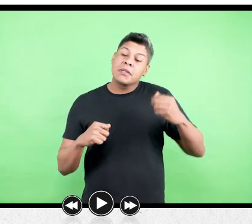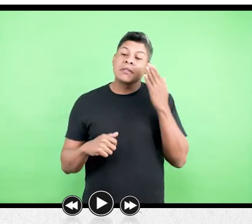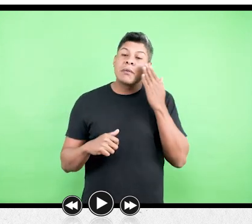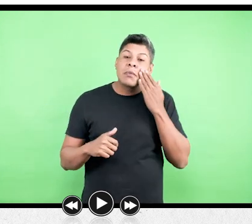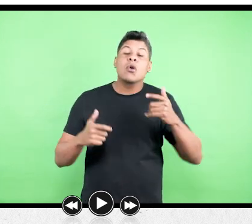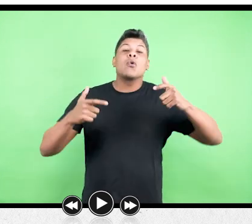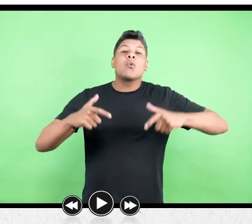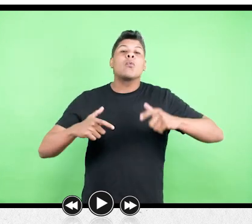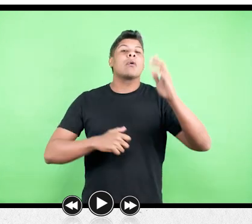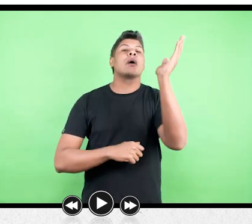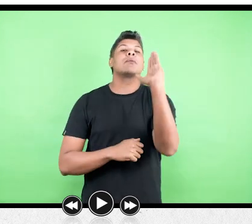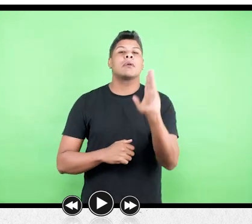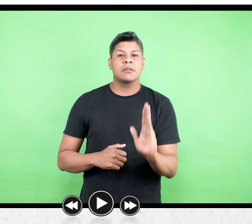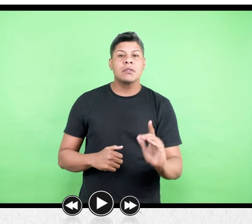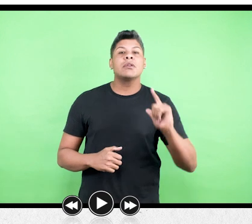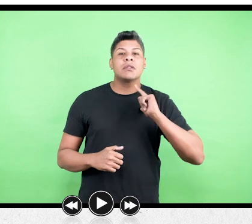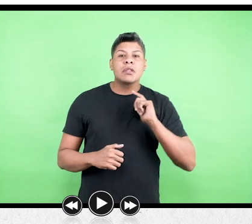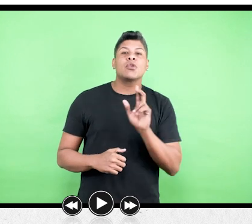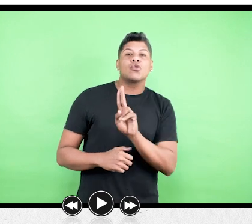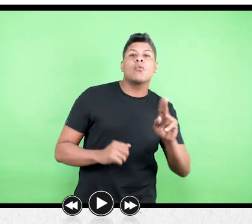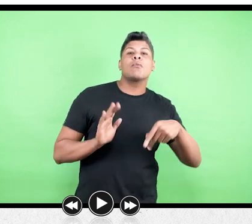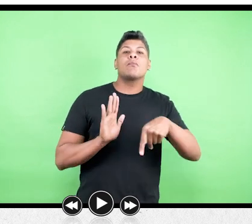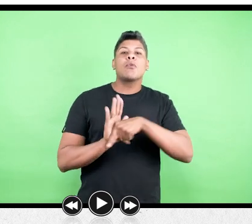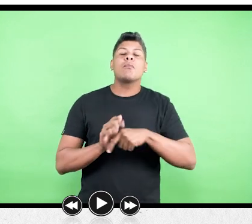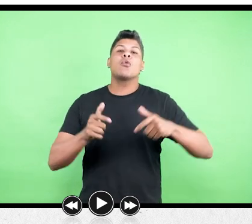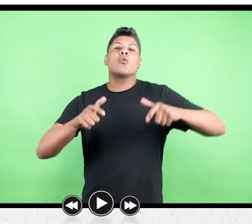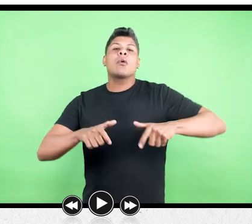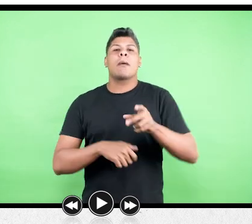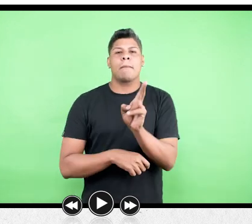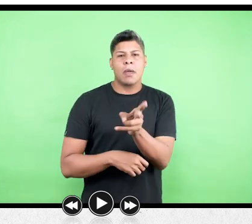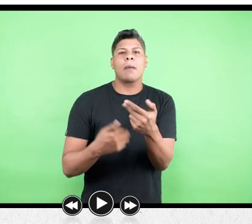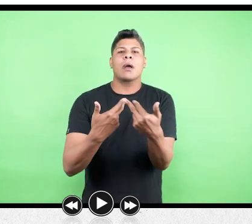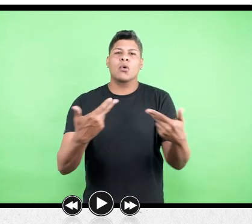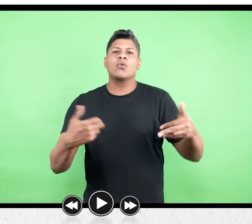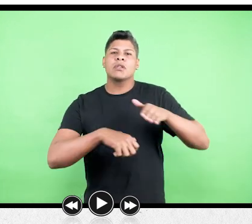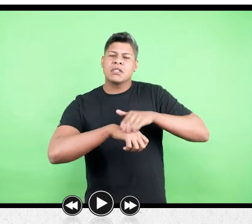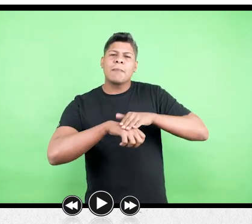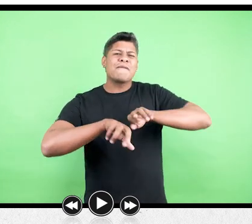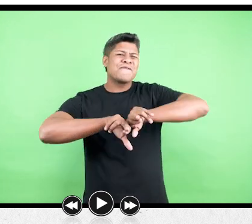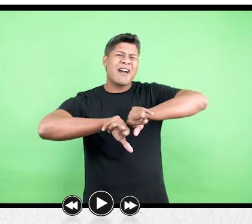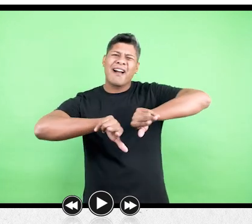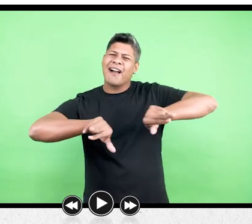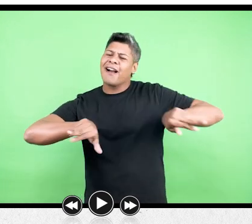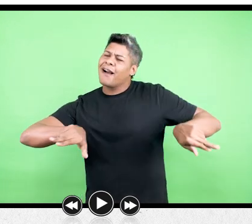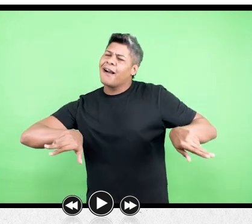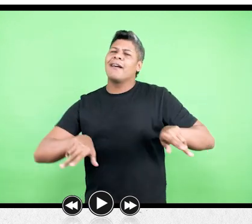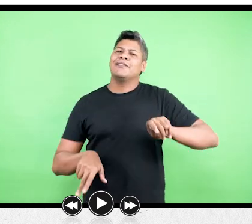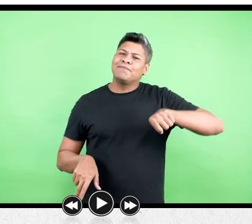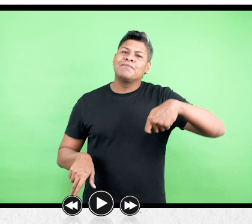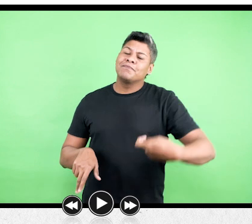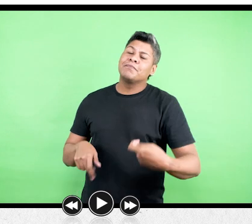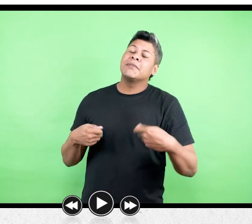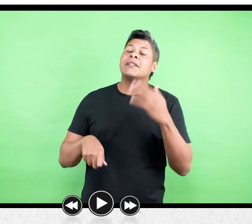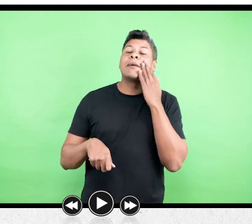nós tivermos também, vão ter denominações regionais, a mesma coisa chamada de várias maneiras, dependendo da região